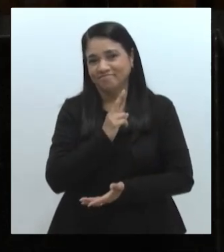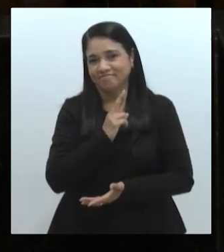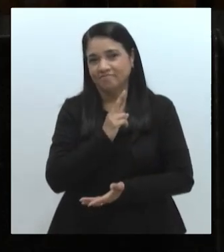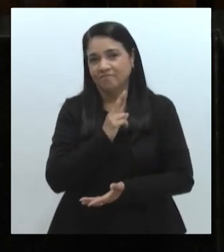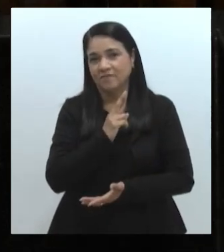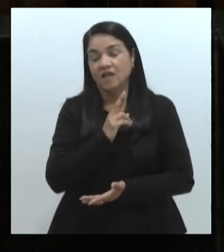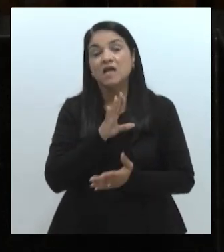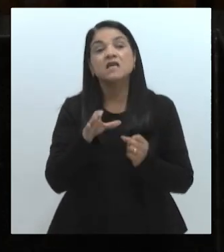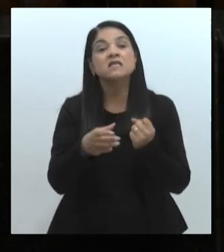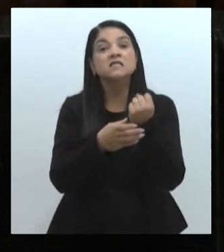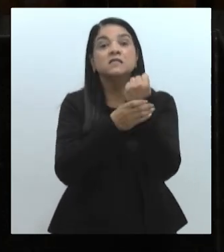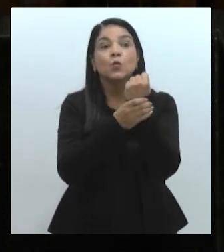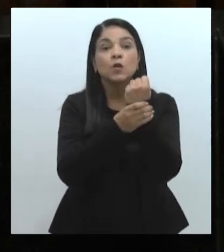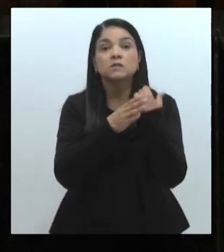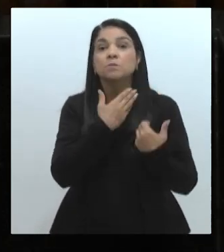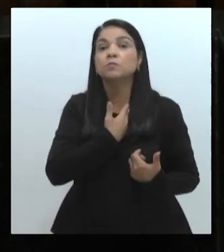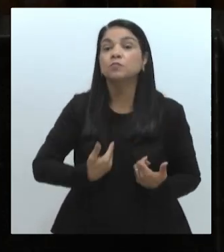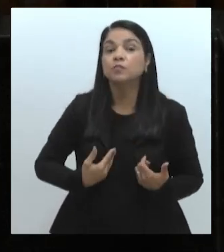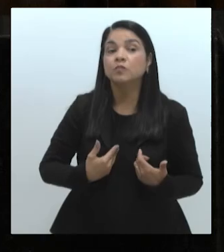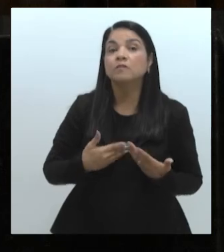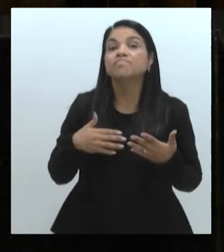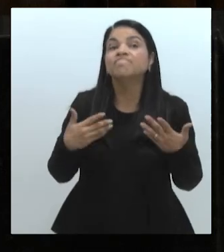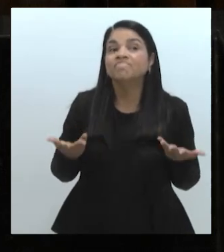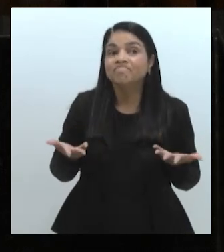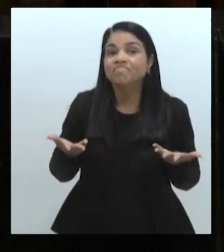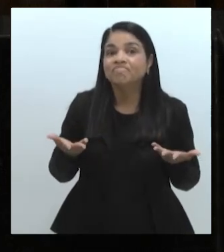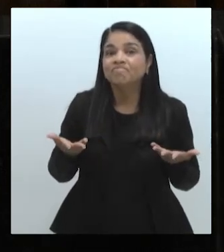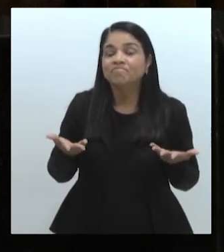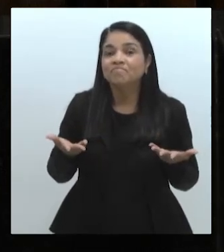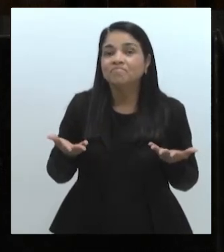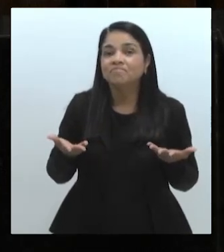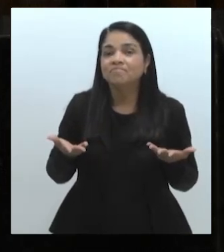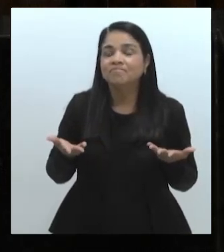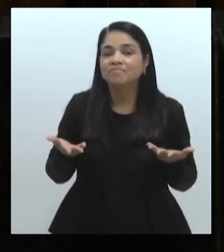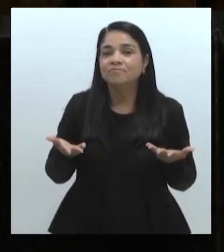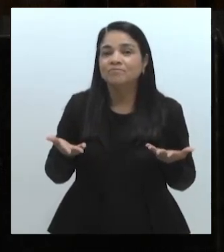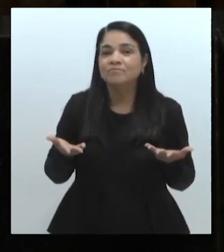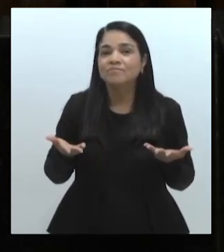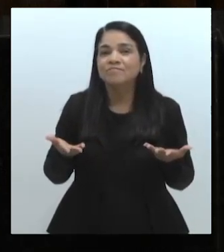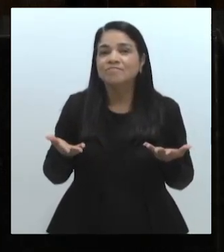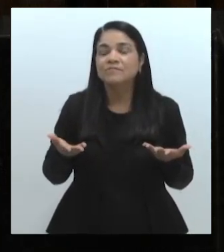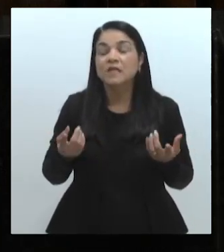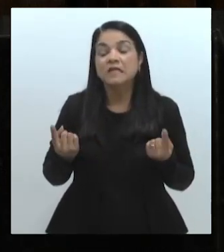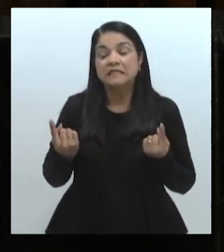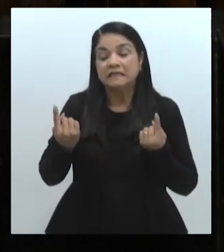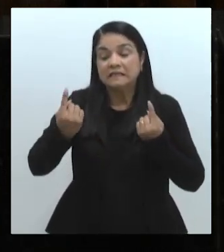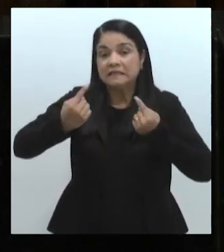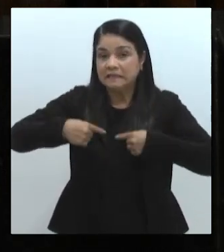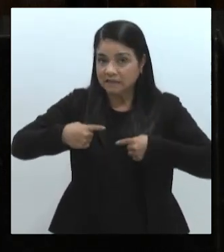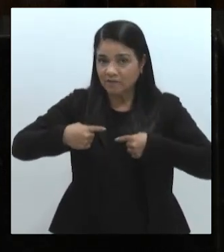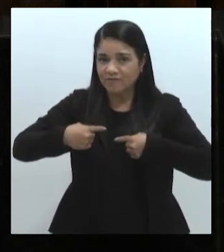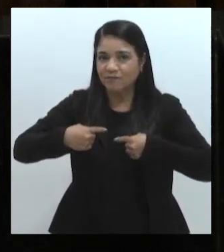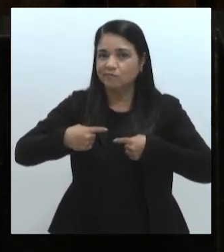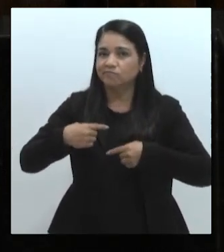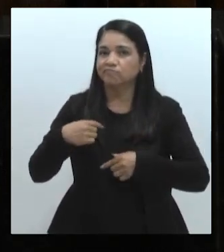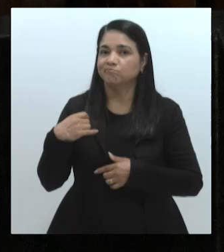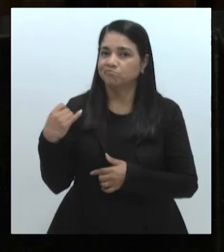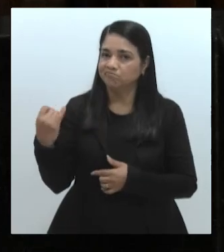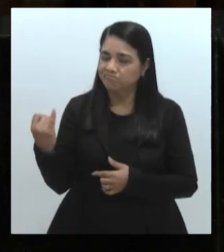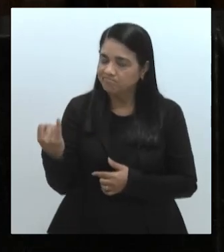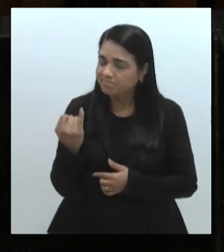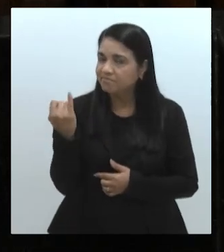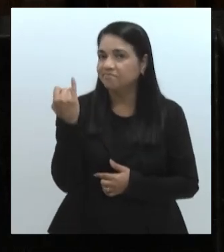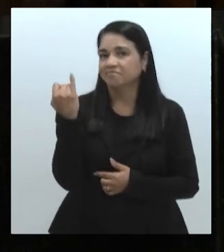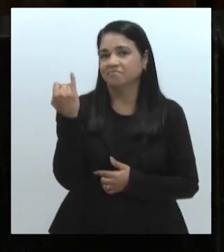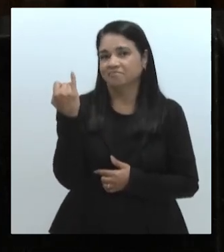a segurança pública? Esse é um desafio imenso.